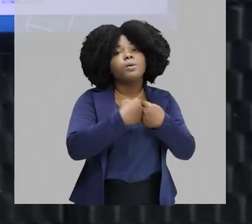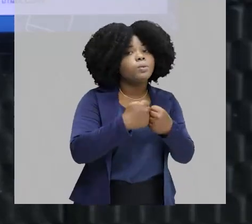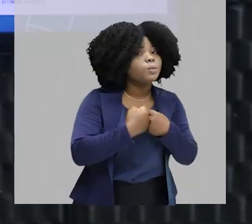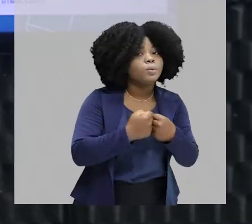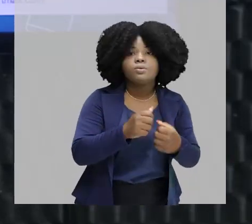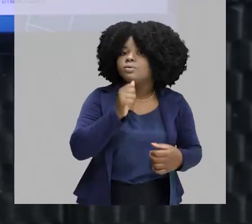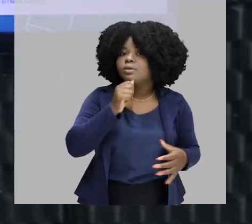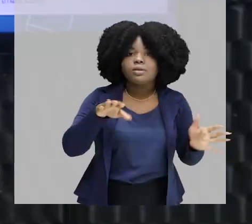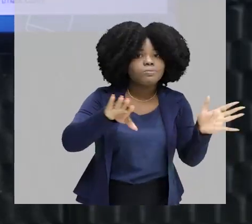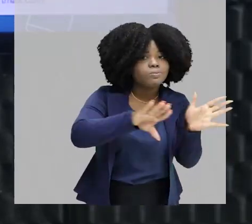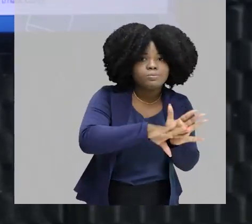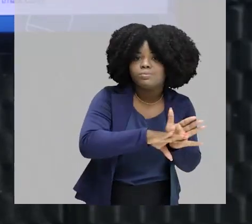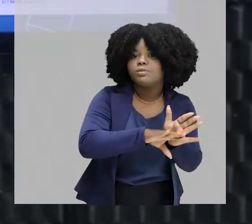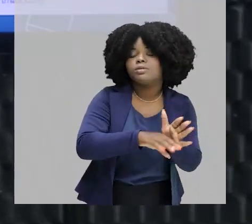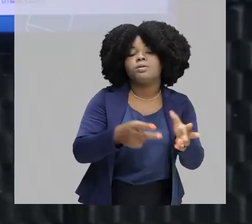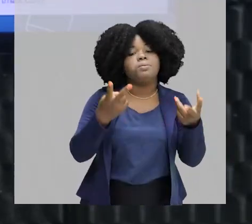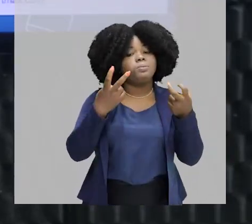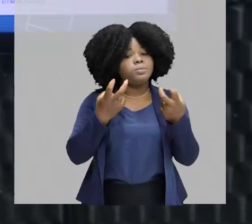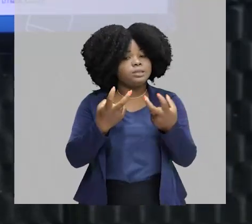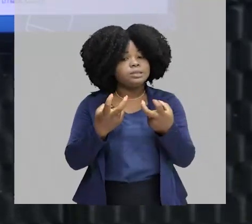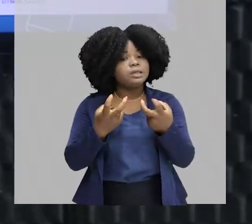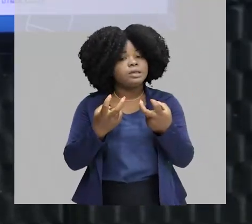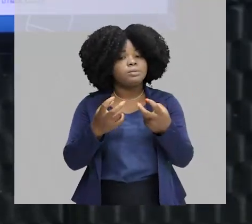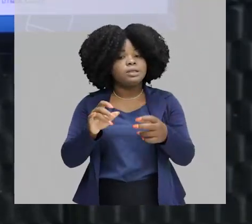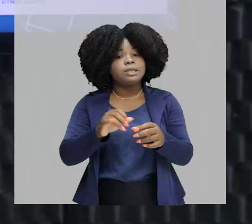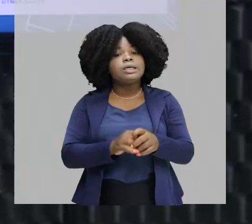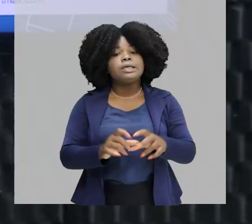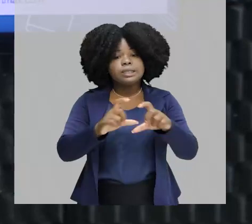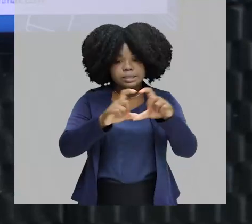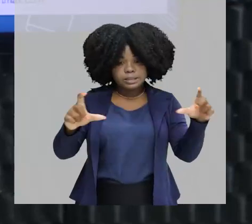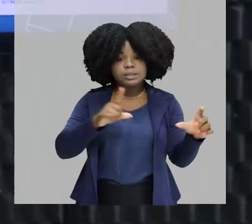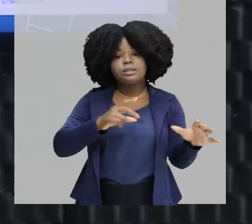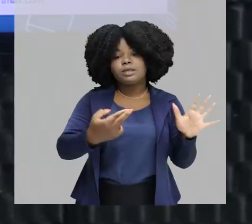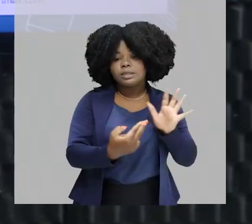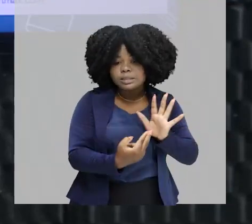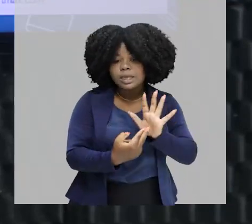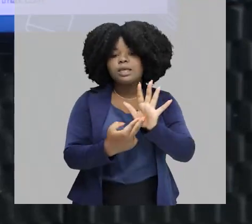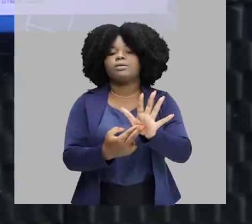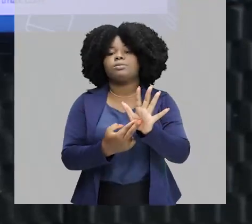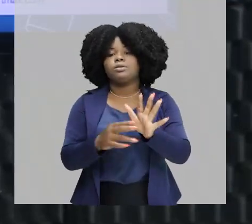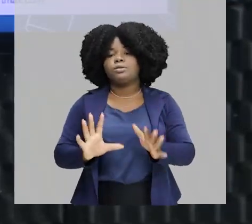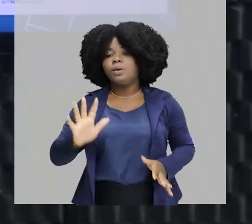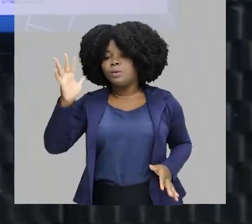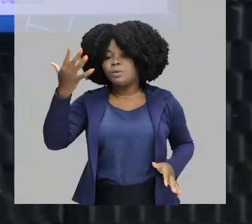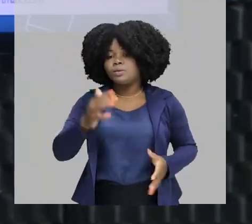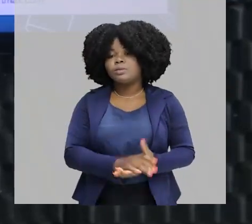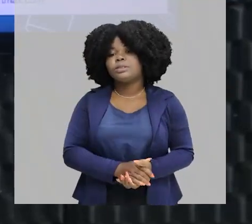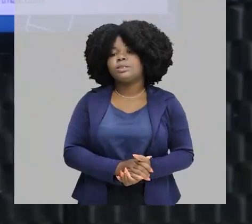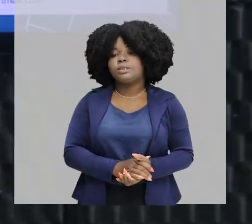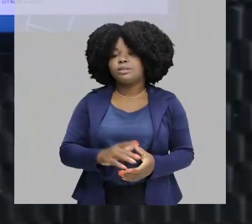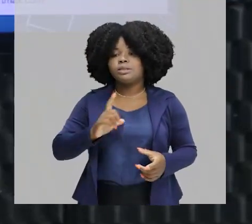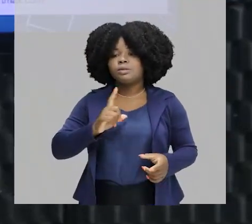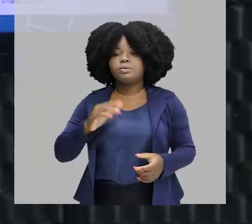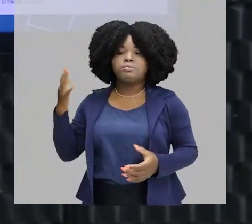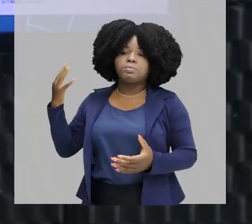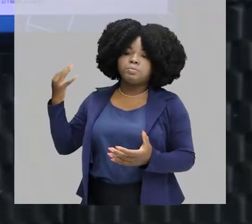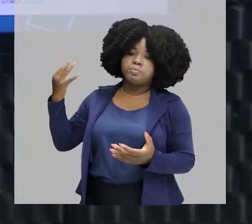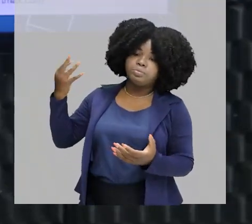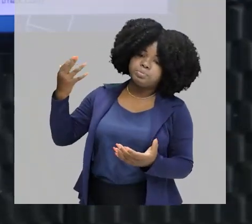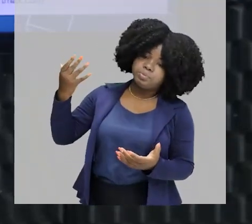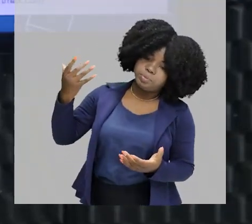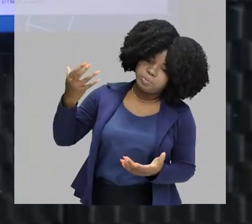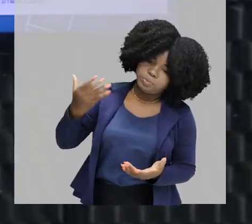chegou. Então, percebam que nesses casos, nós temos essa representação de uma ação que perpassa por